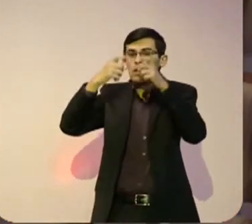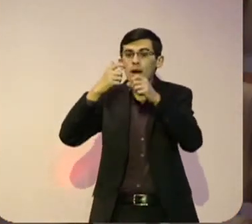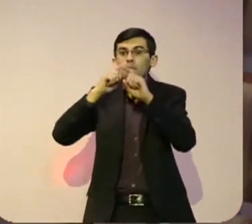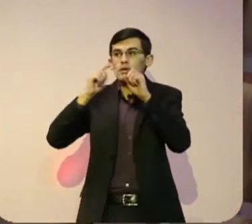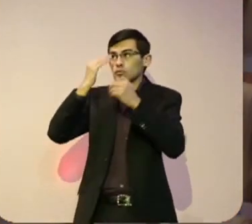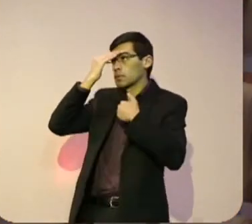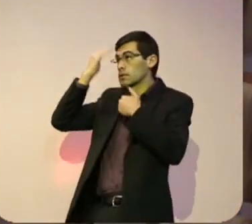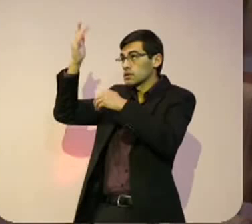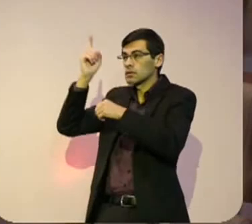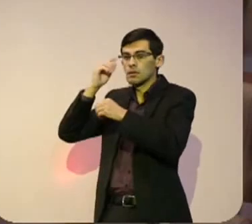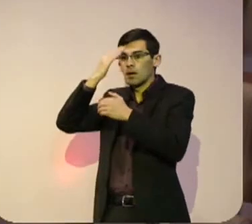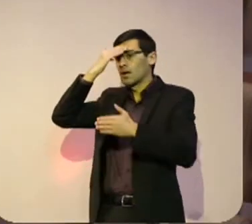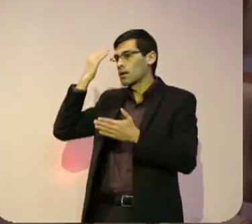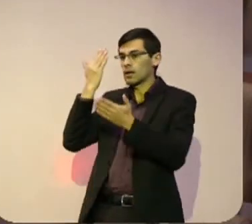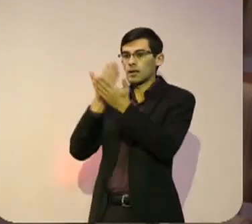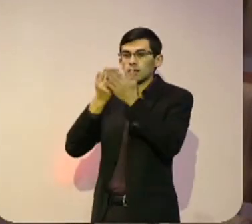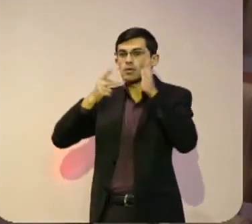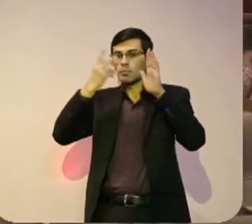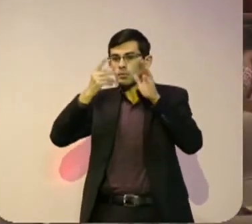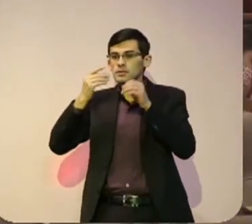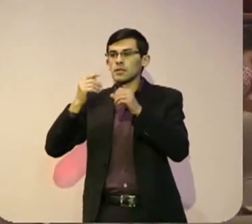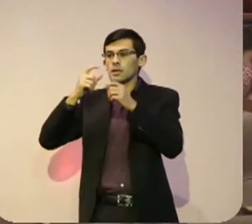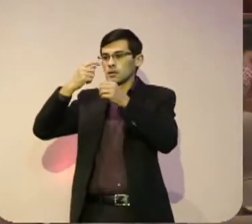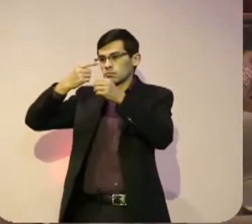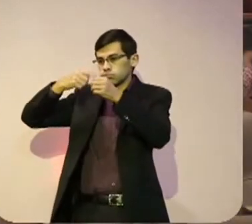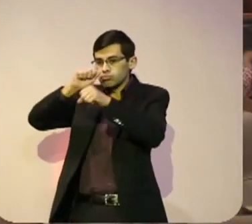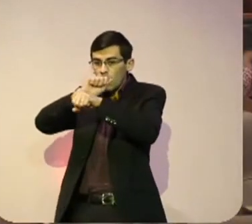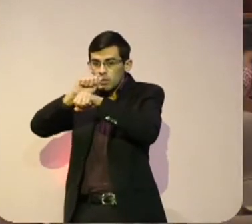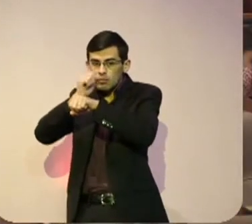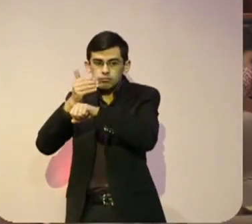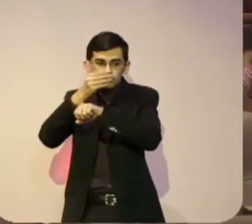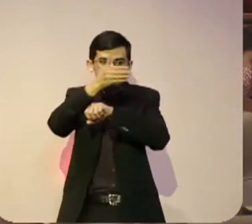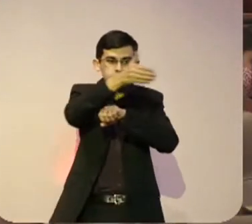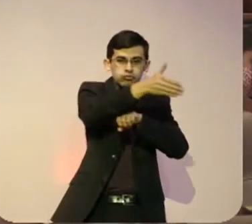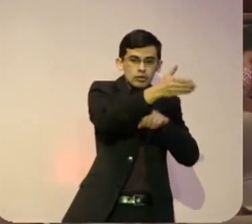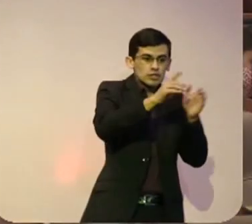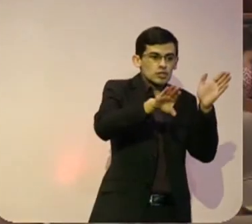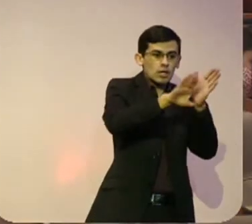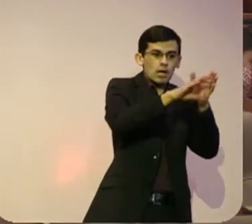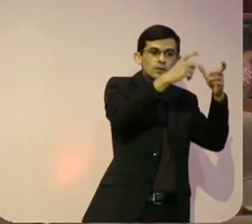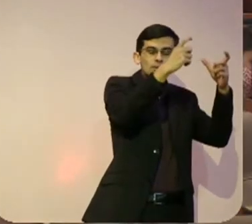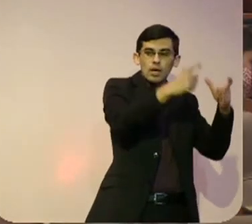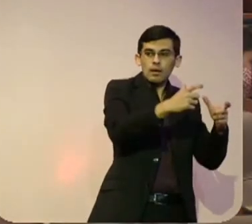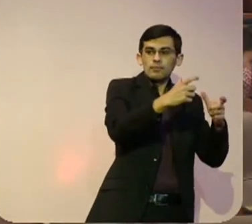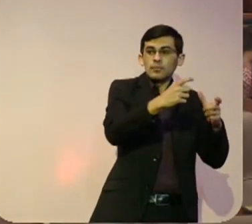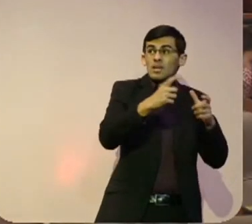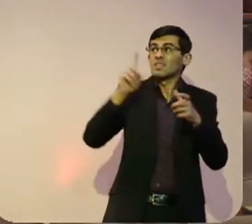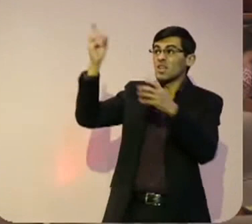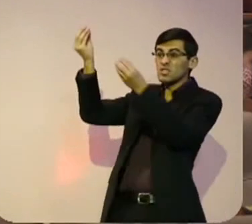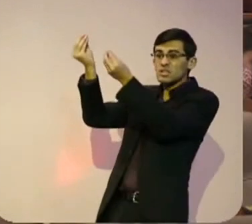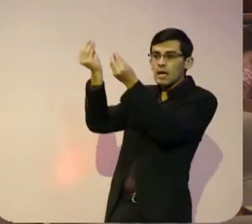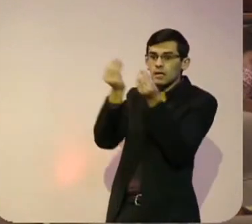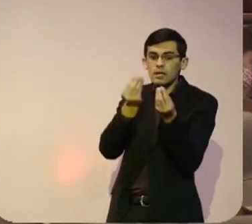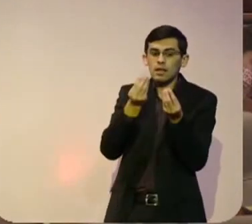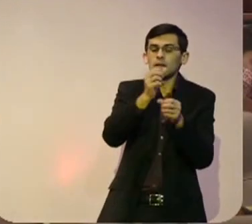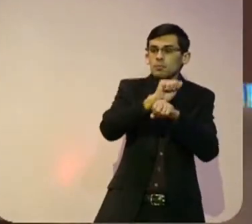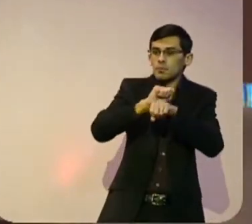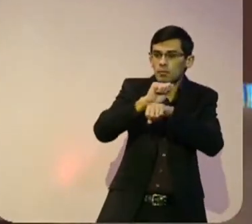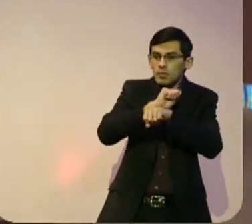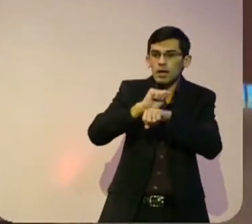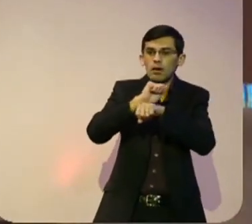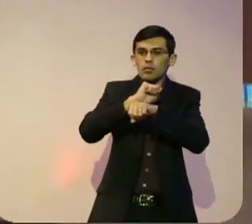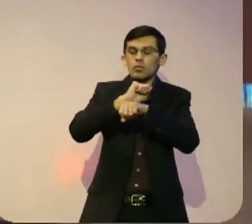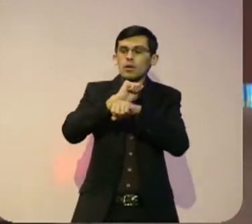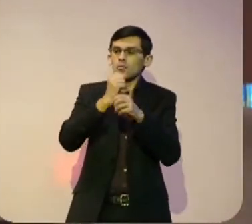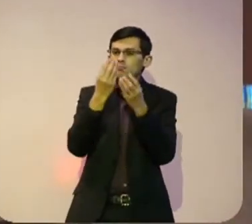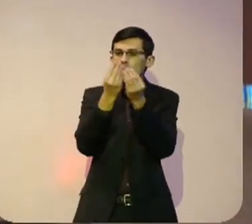Senhor, crendo na promessa de que Deus ia abençoá-lo, de que Deus daria a ele uma grande recompensa, uma